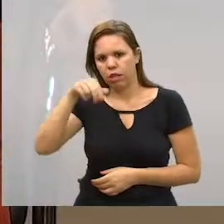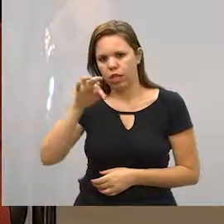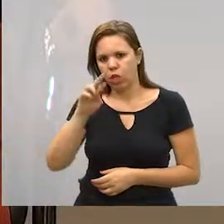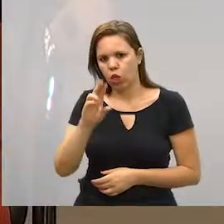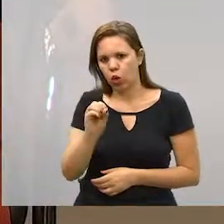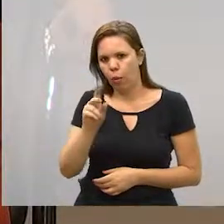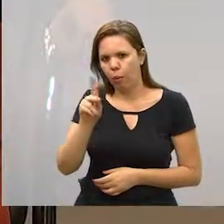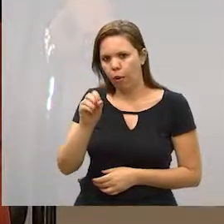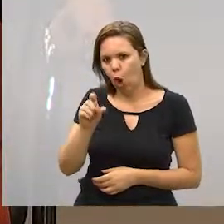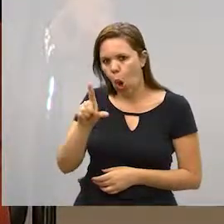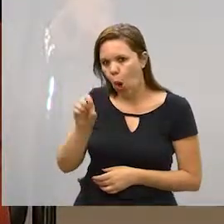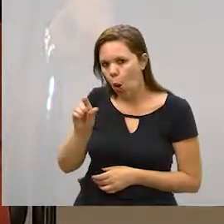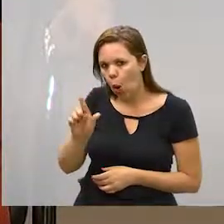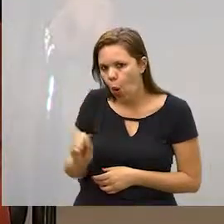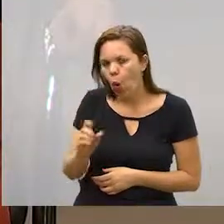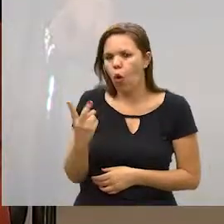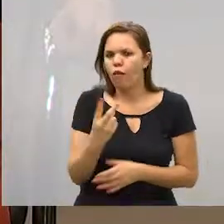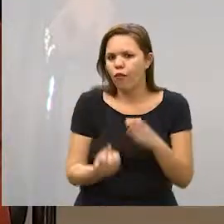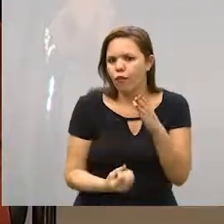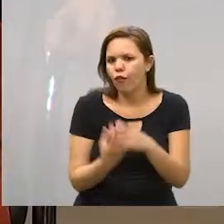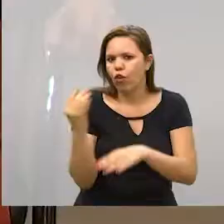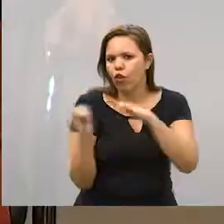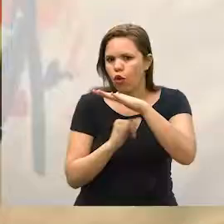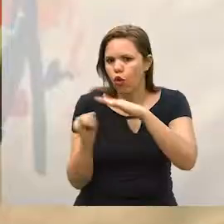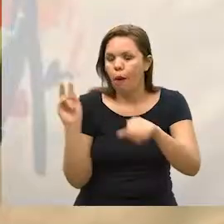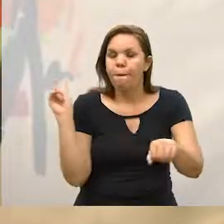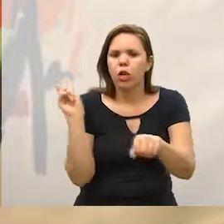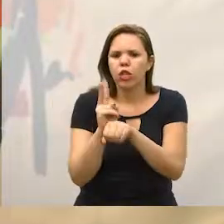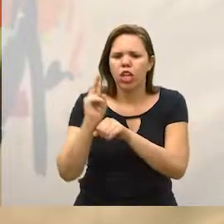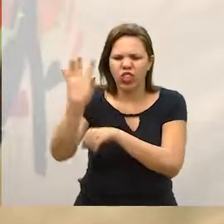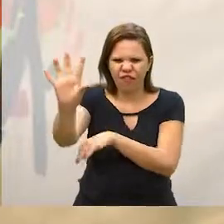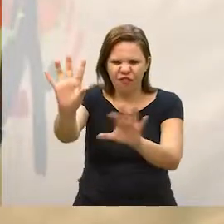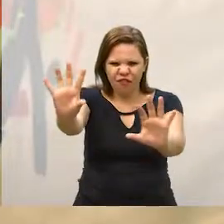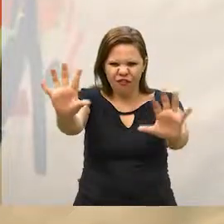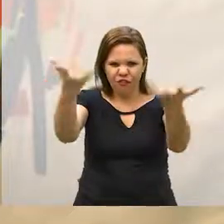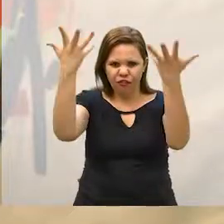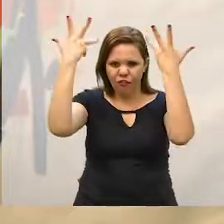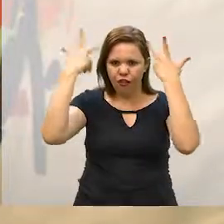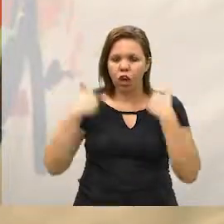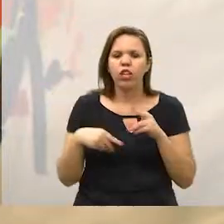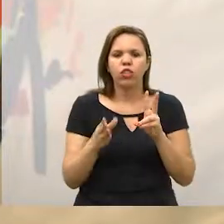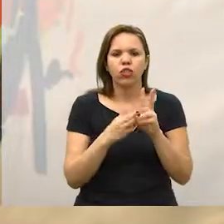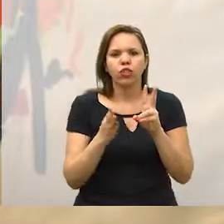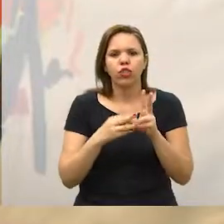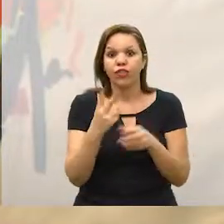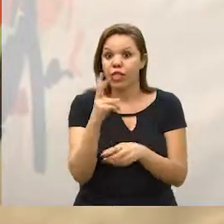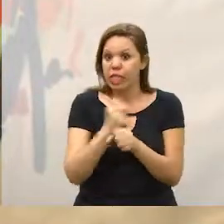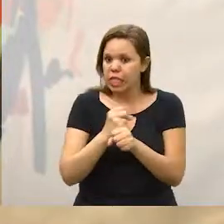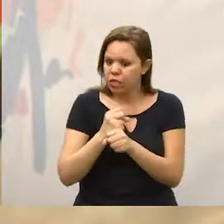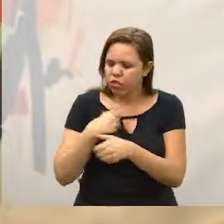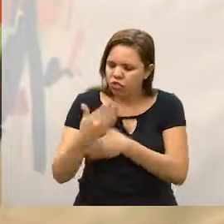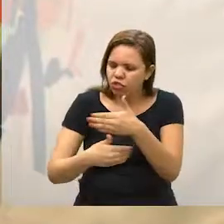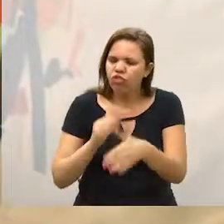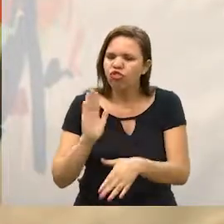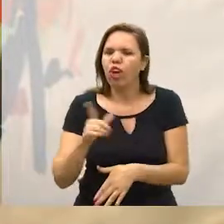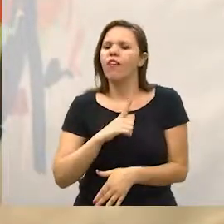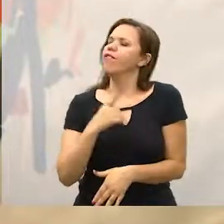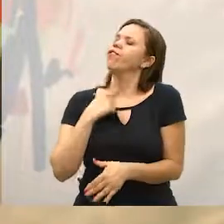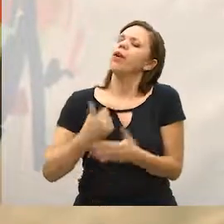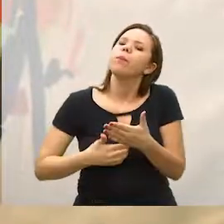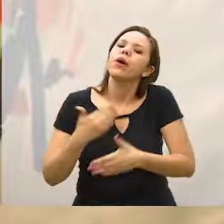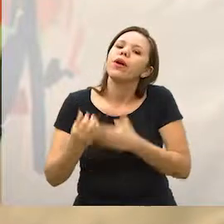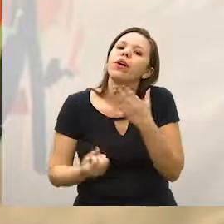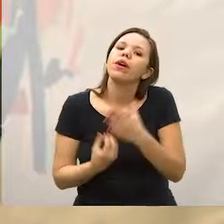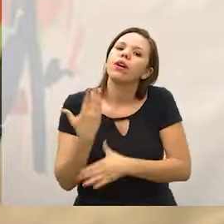uma grande ONG que trabalha com essas questões, que protegem a floresta e os índios já há mais de 25 anos. Então isso já estava em mim, essa semente,